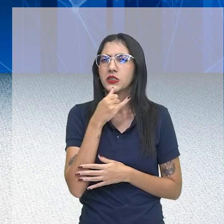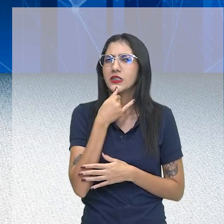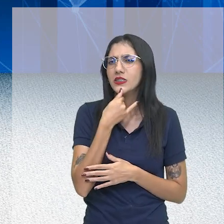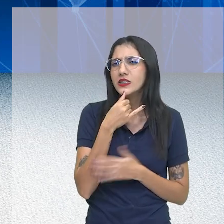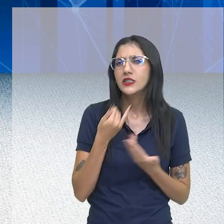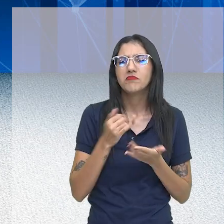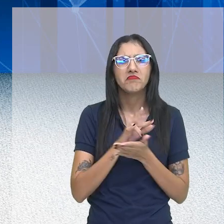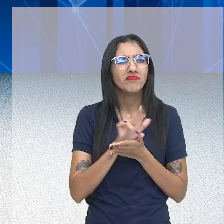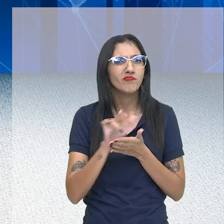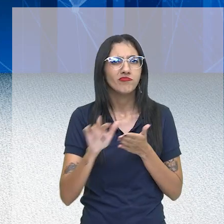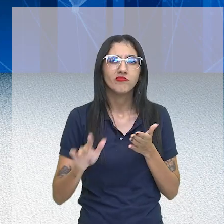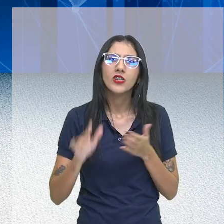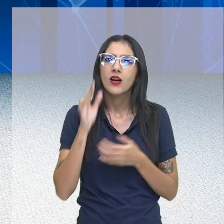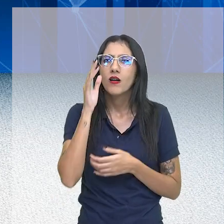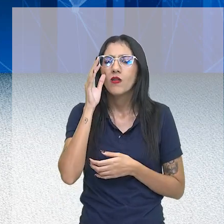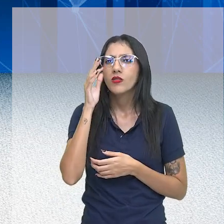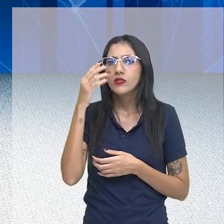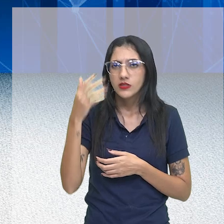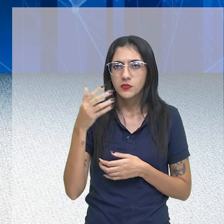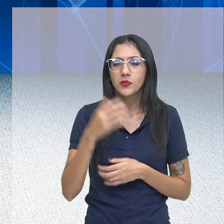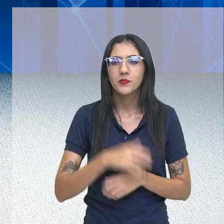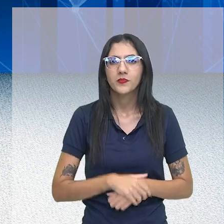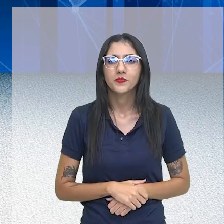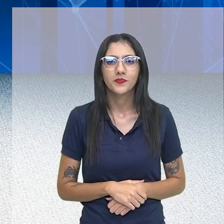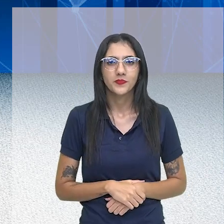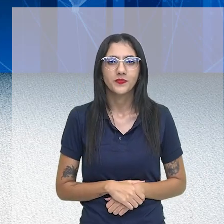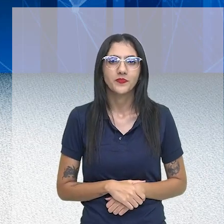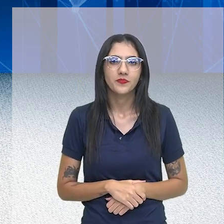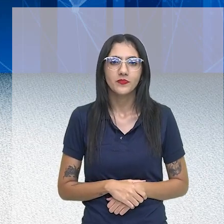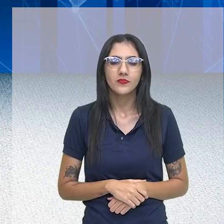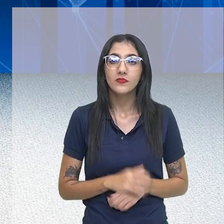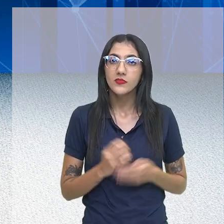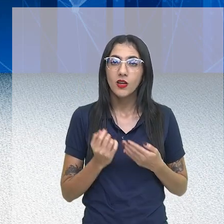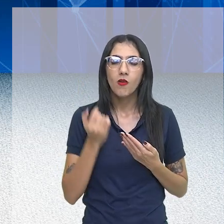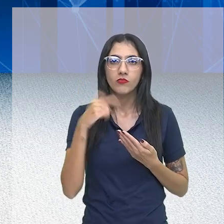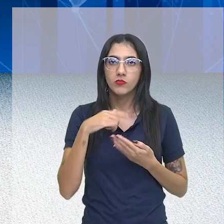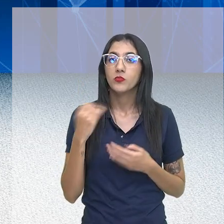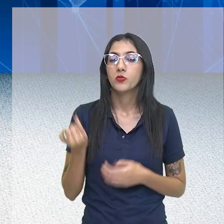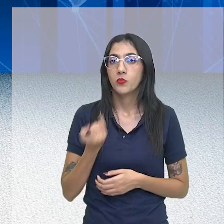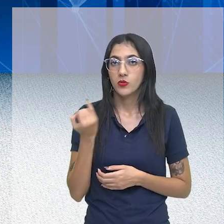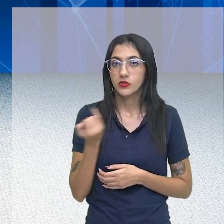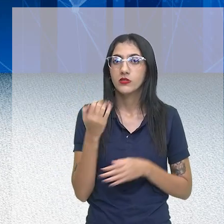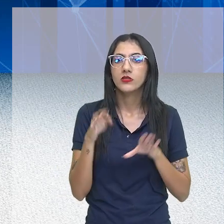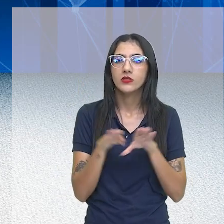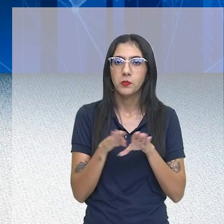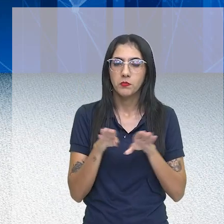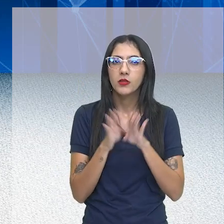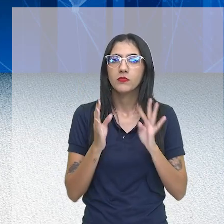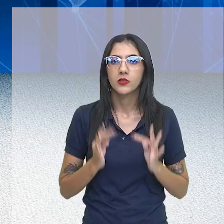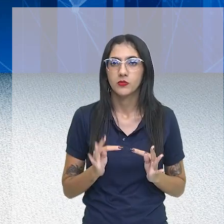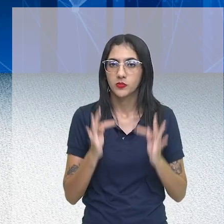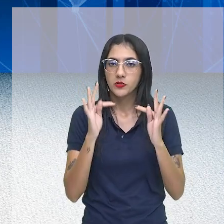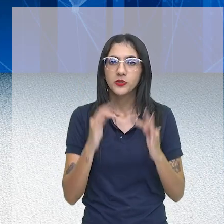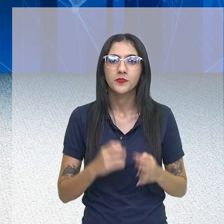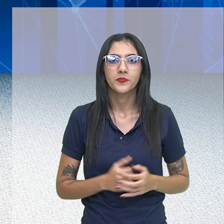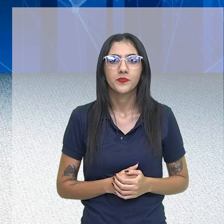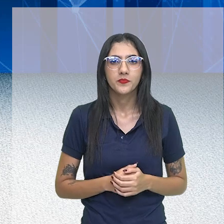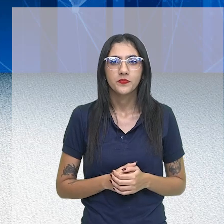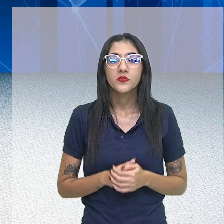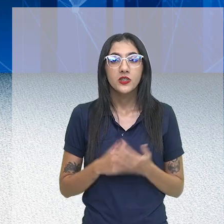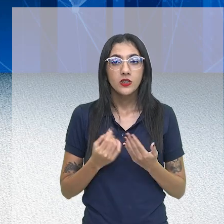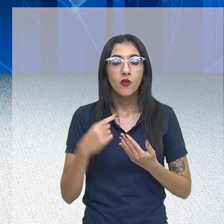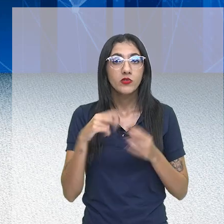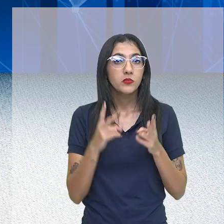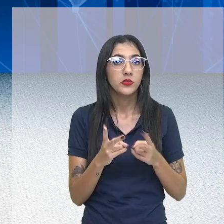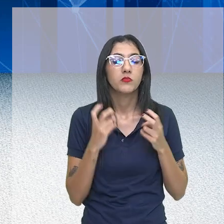conta das coisas que estavam acontecendo naquele momento. Então, isso é muito significativo. Vocês observaram, então, como a